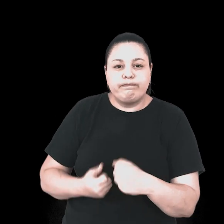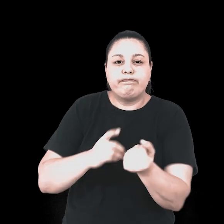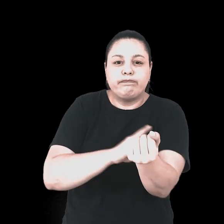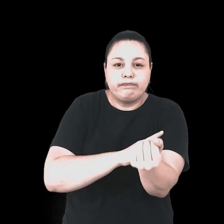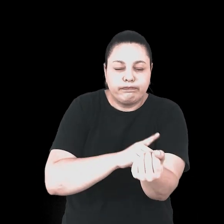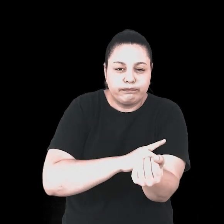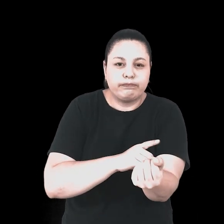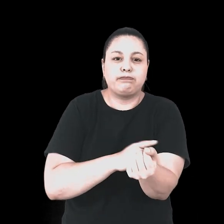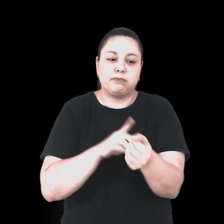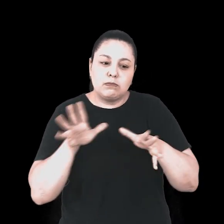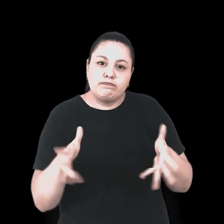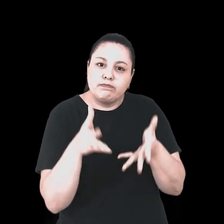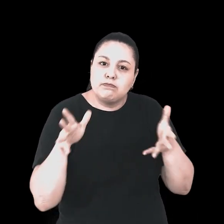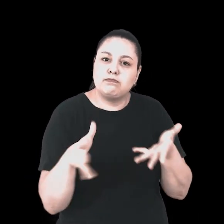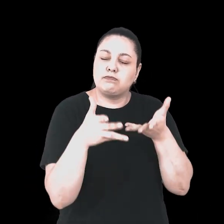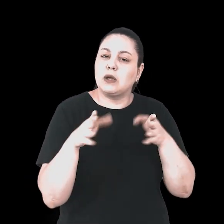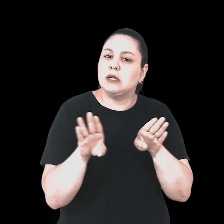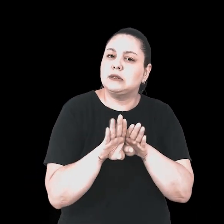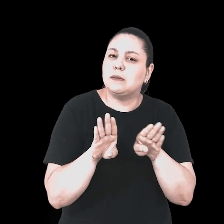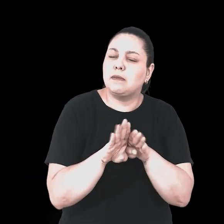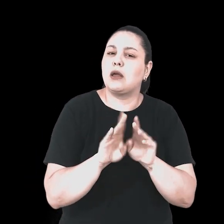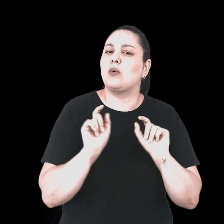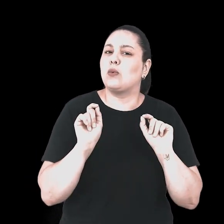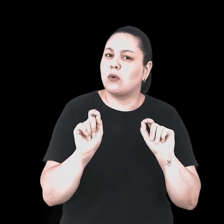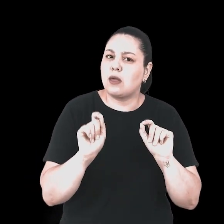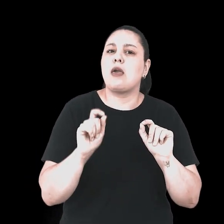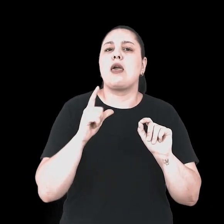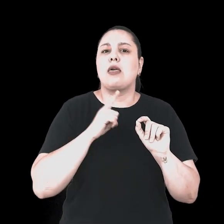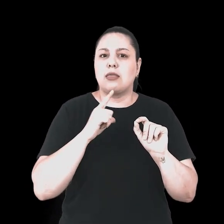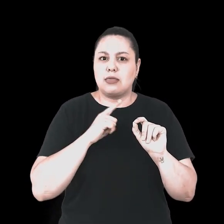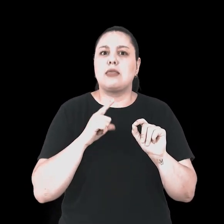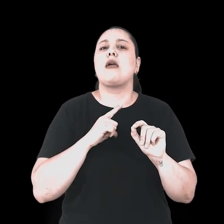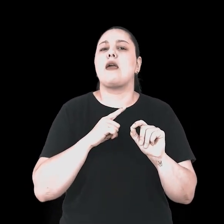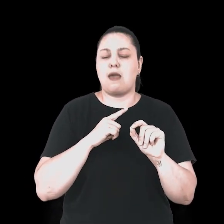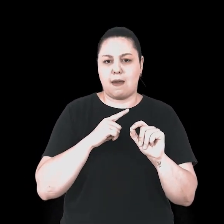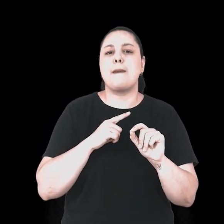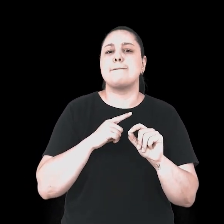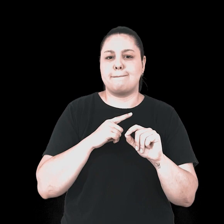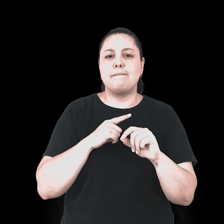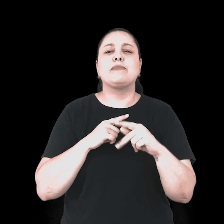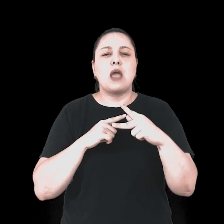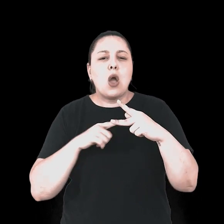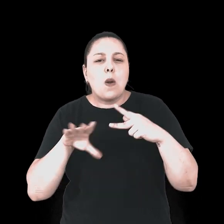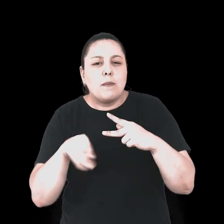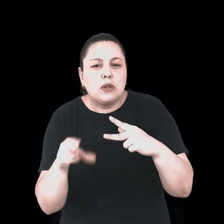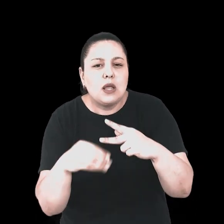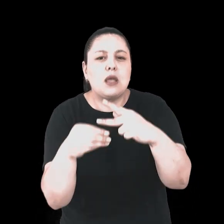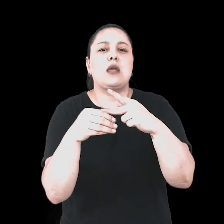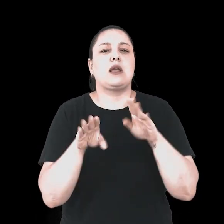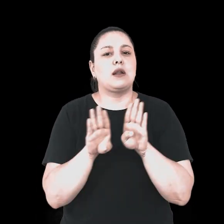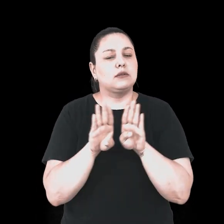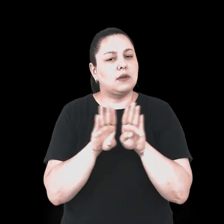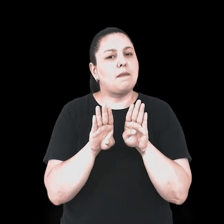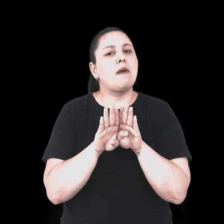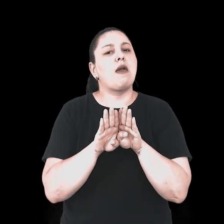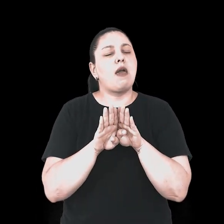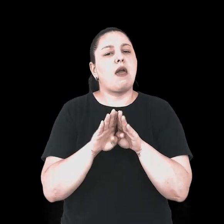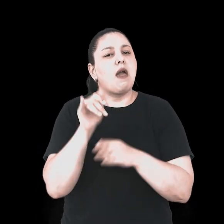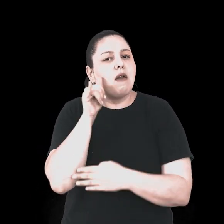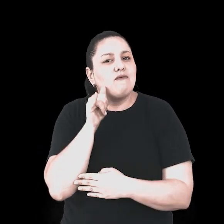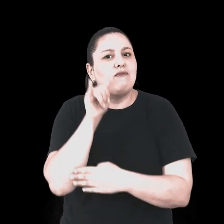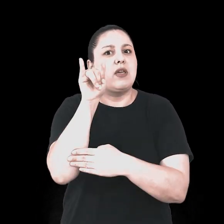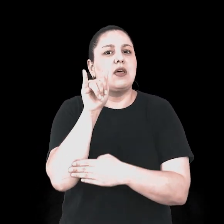a lipogênese nos hepatócitos e nos adipócitos, promove a produção de proteínas e inibe a degradação